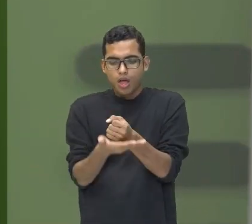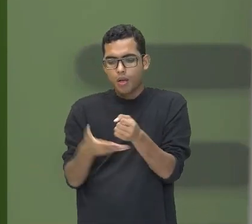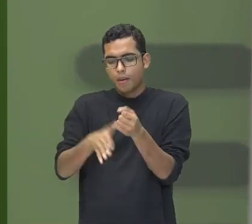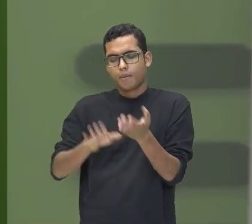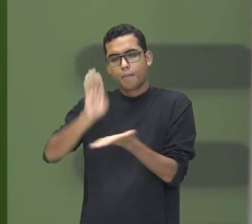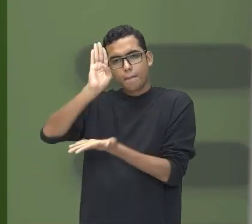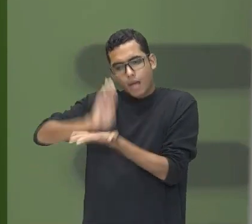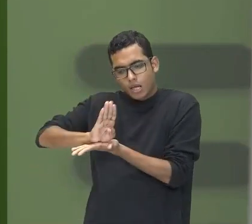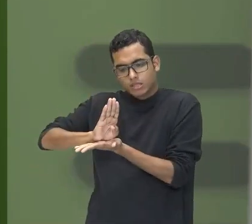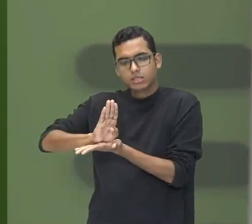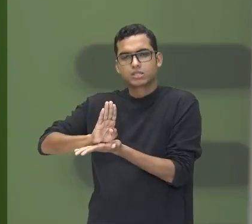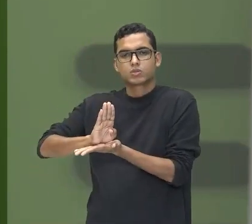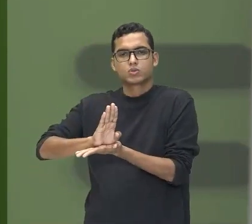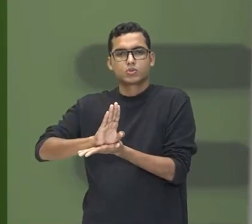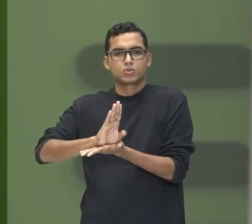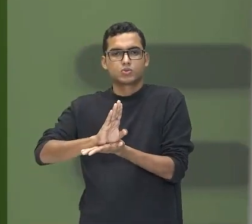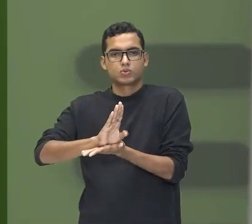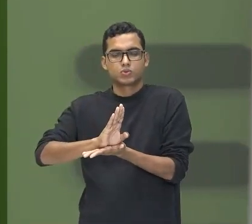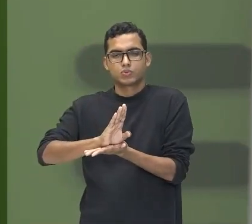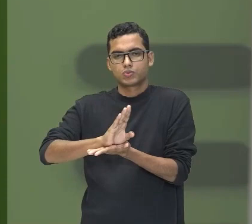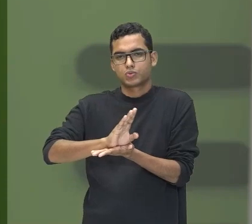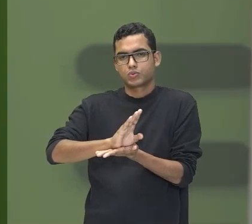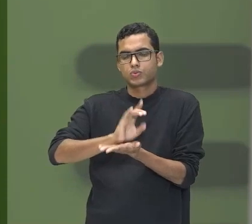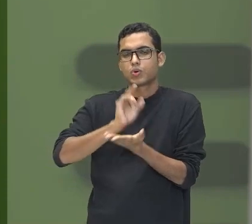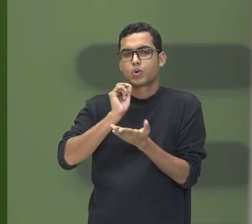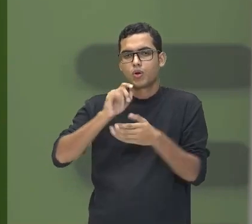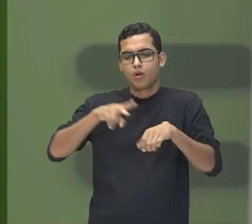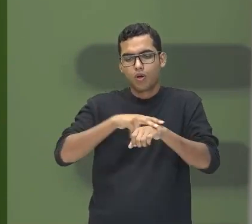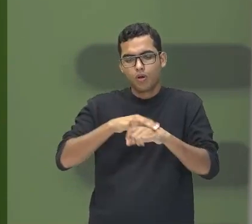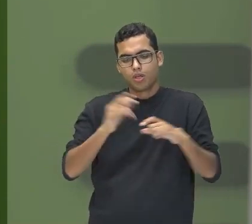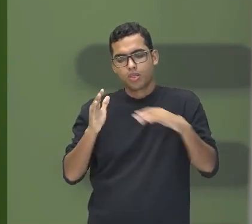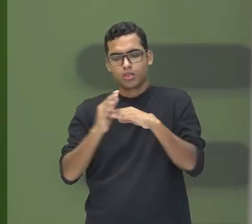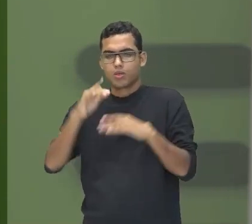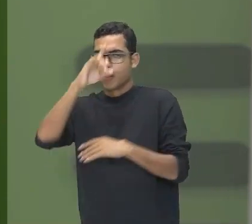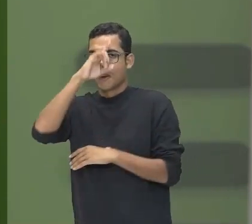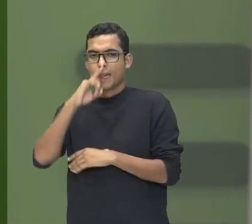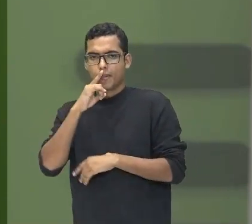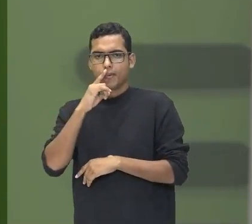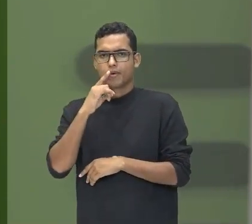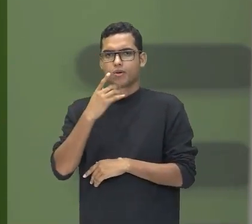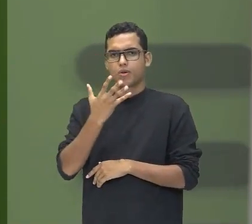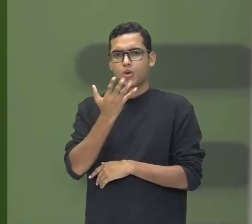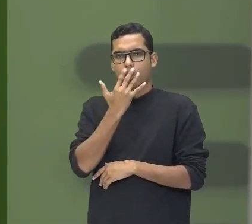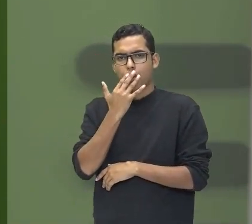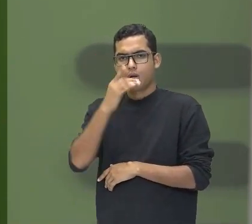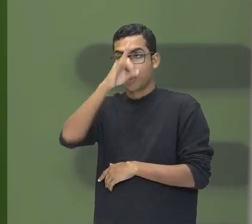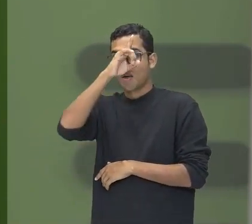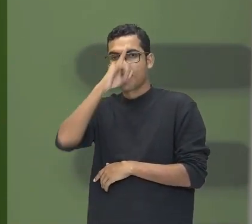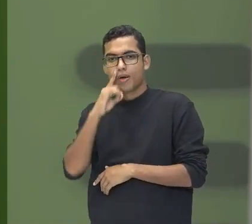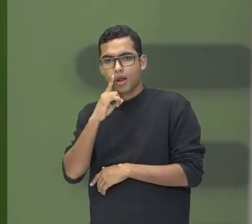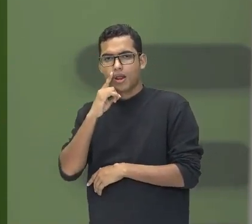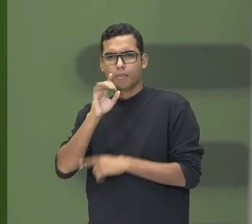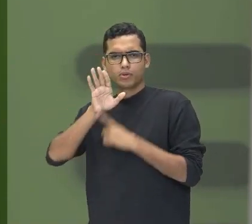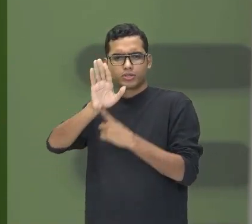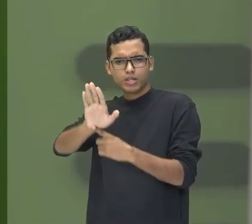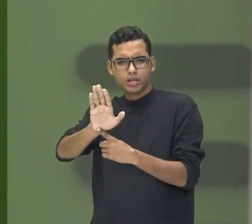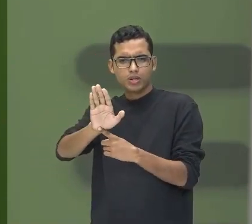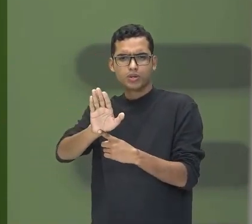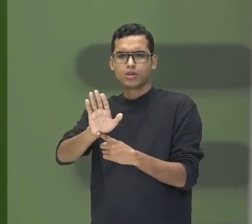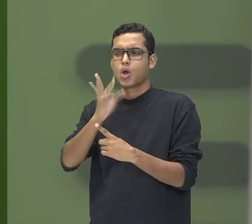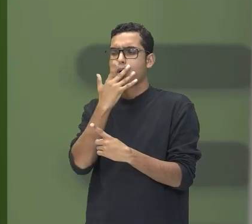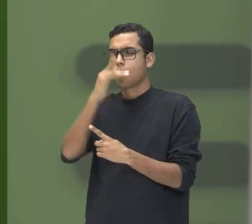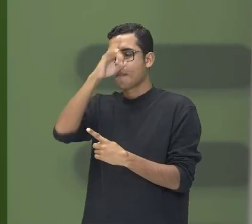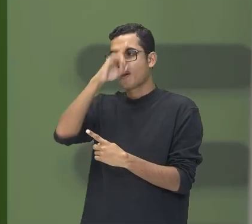ele tem essa cor amarela, significa dizer que o meio é bem mesmo básico, ok? E agora